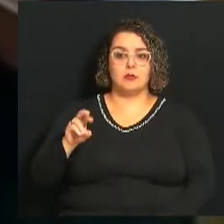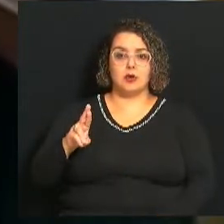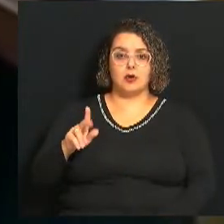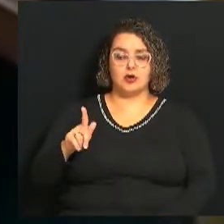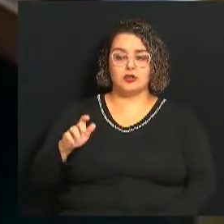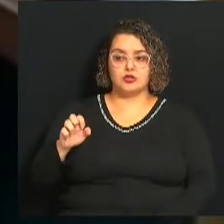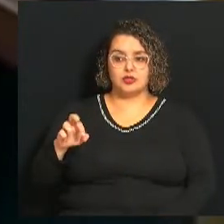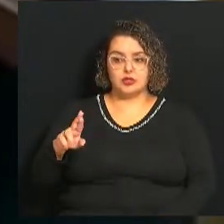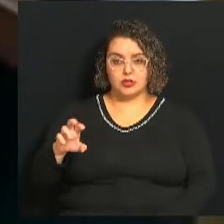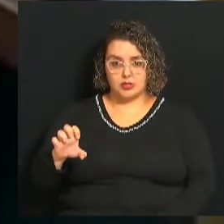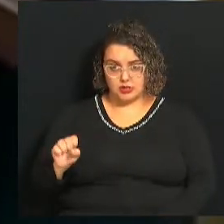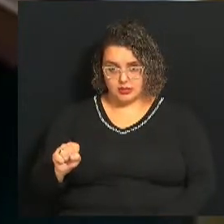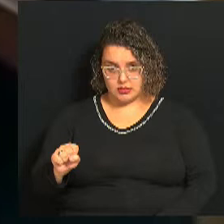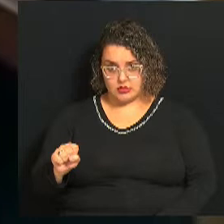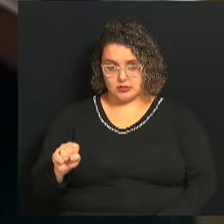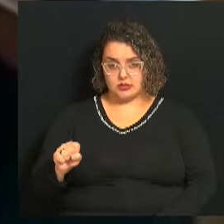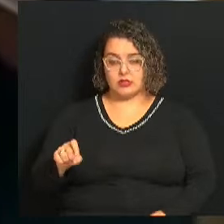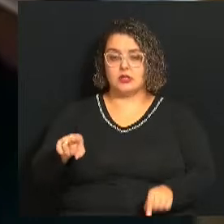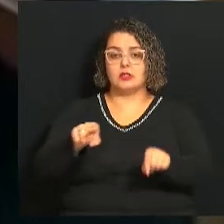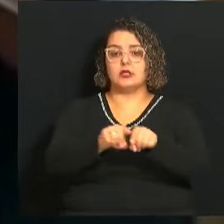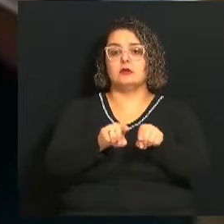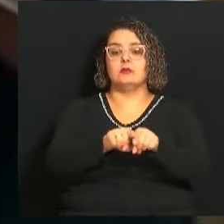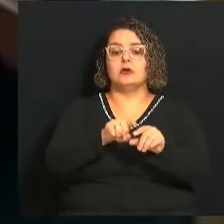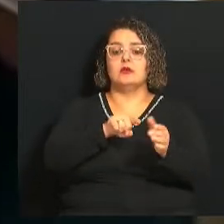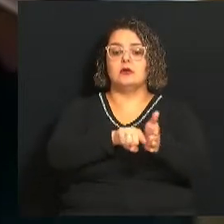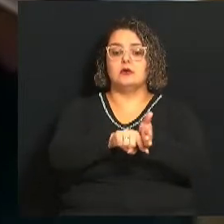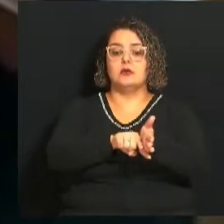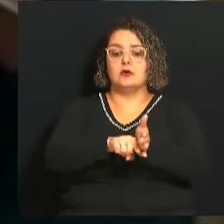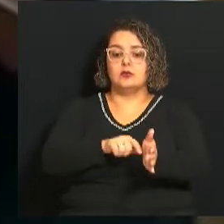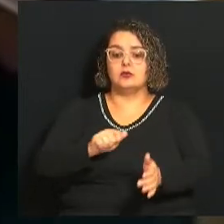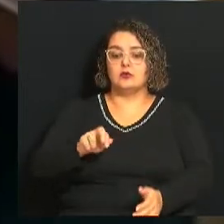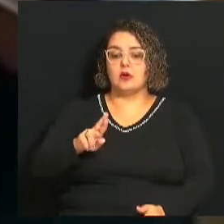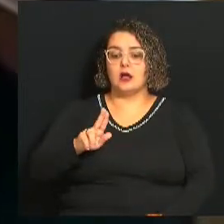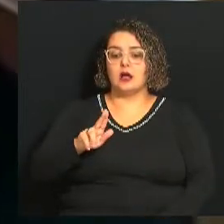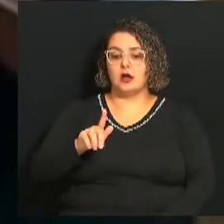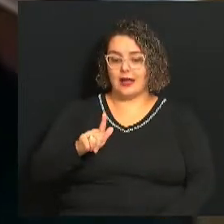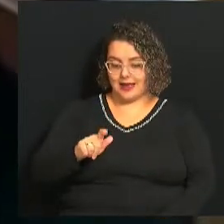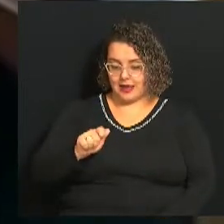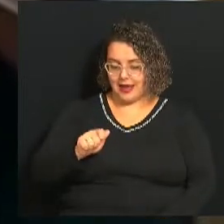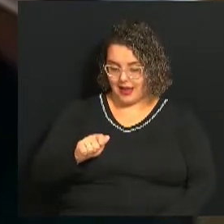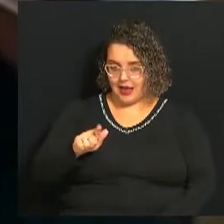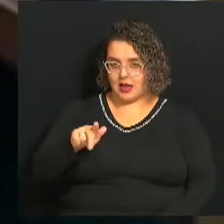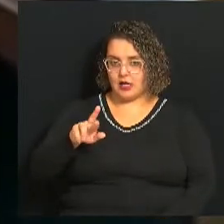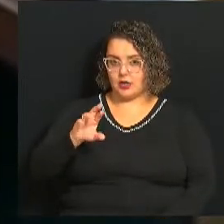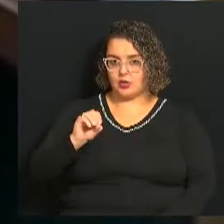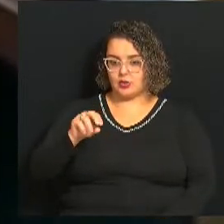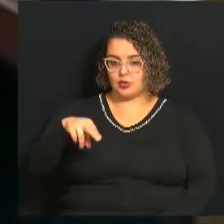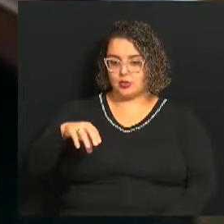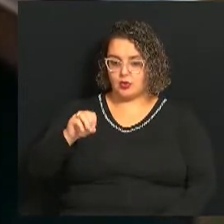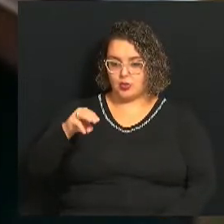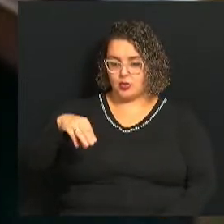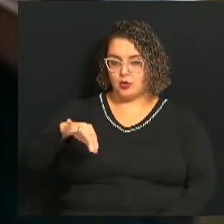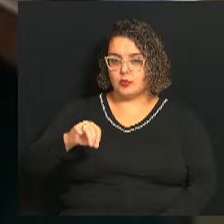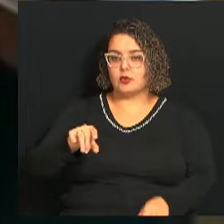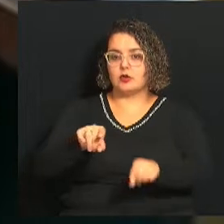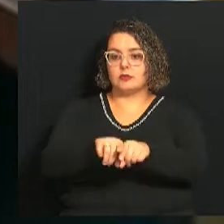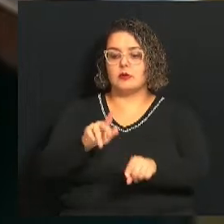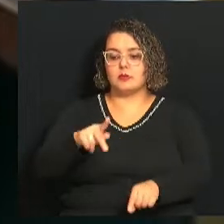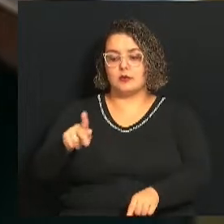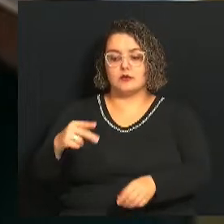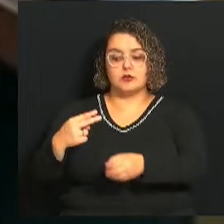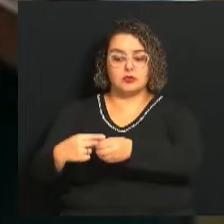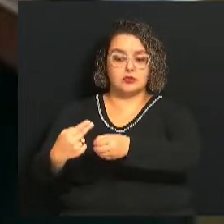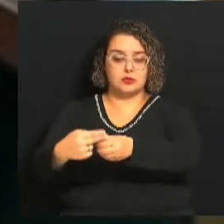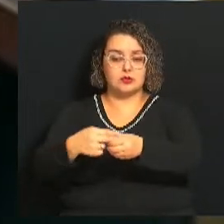Leitão, que foi pesquisador do agronômico e foi professor da Unicamp, pessoa